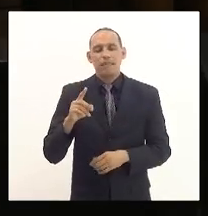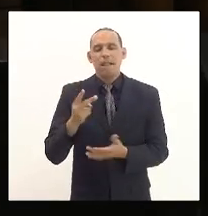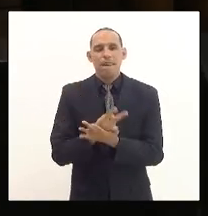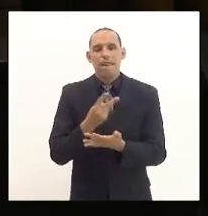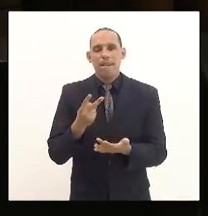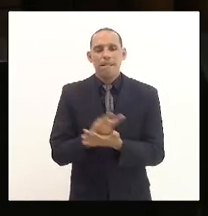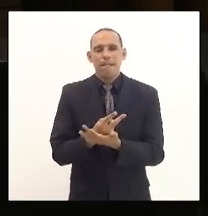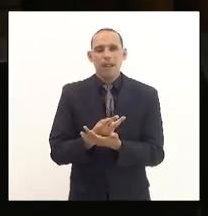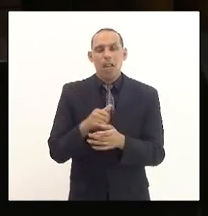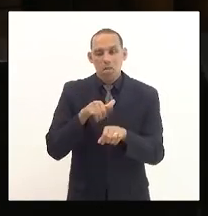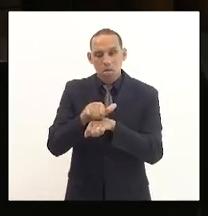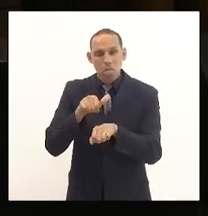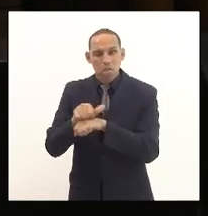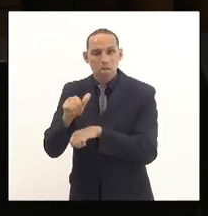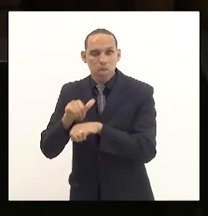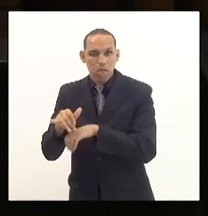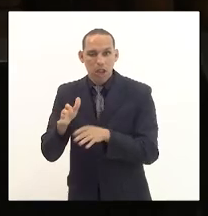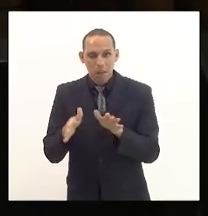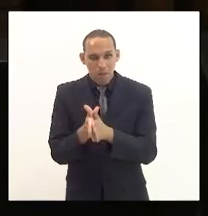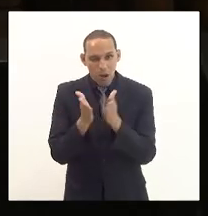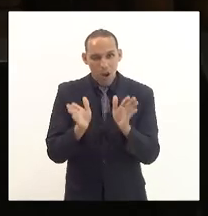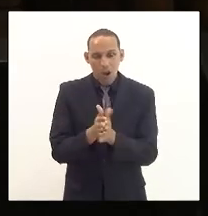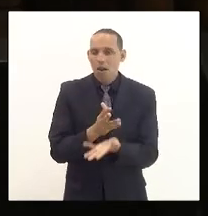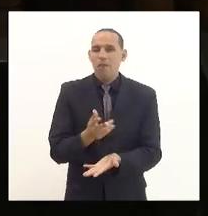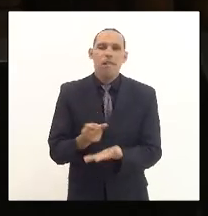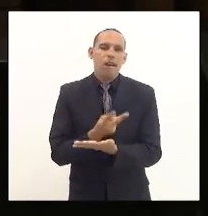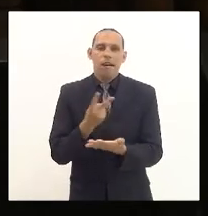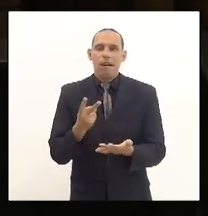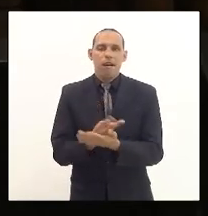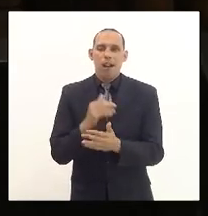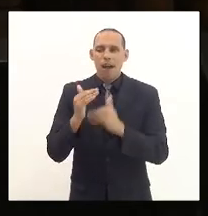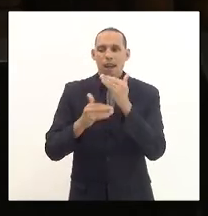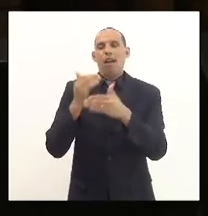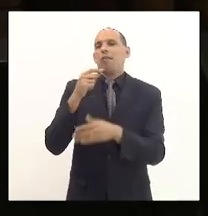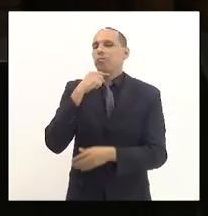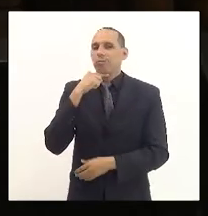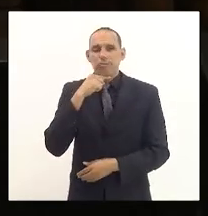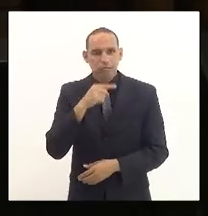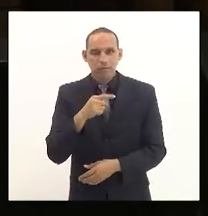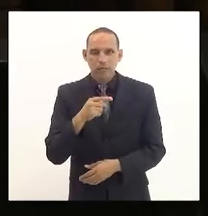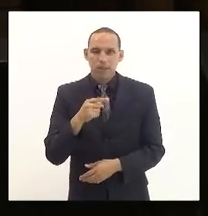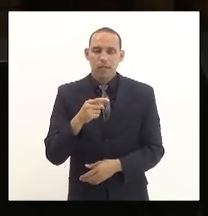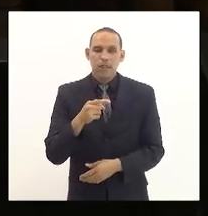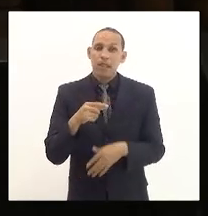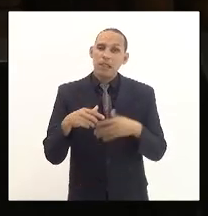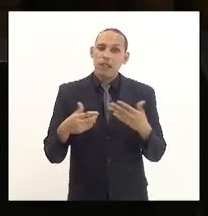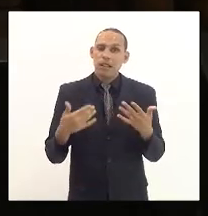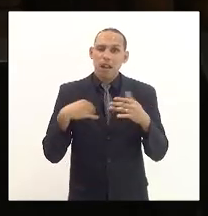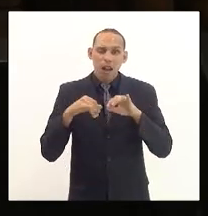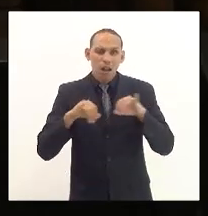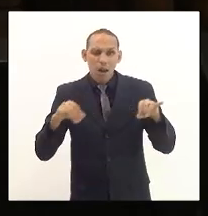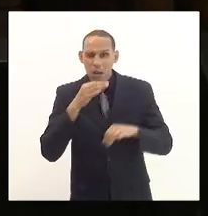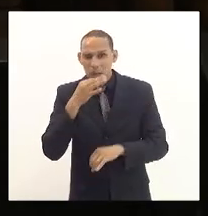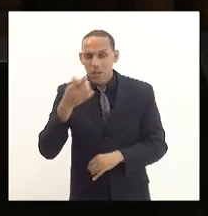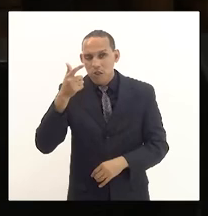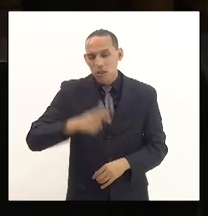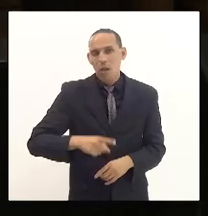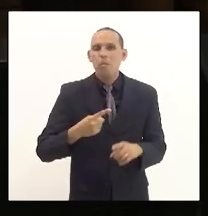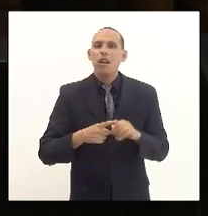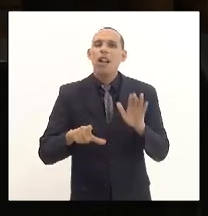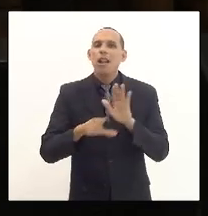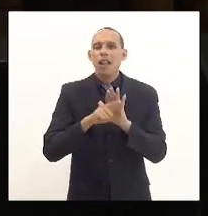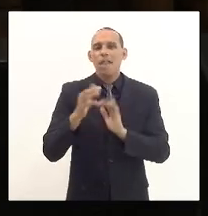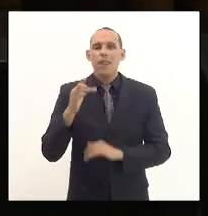governo irá avançar Então estou aqui novamente fazendo esse alerta porque pela lei federal